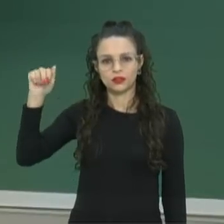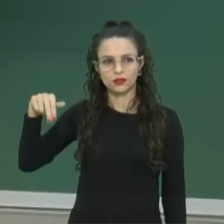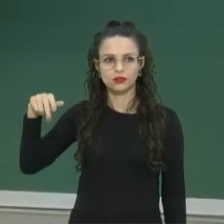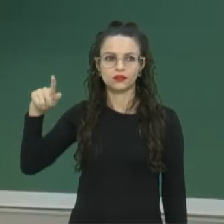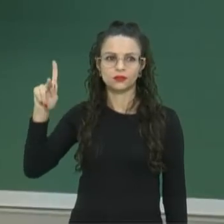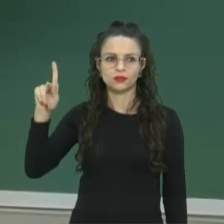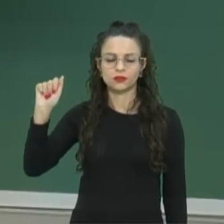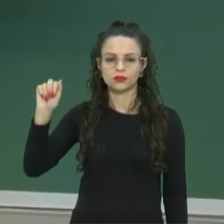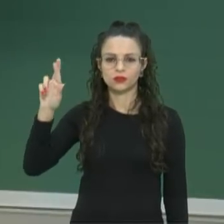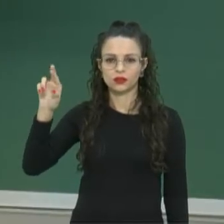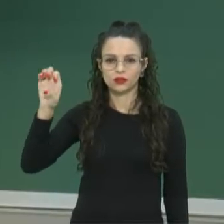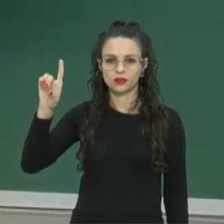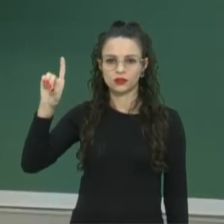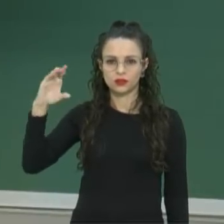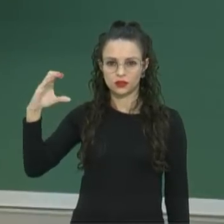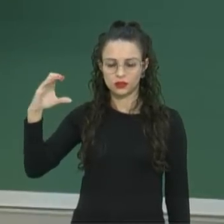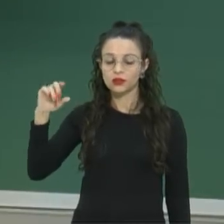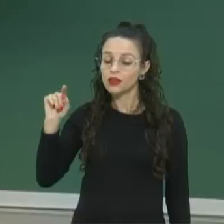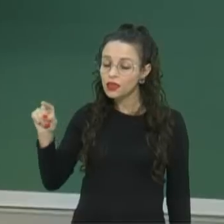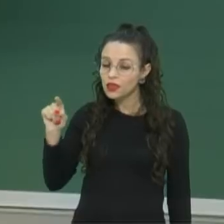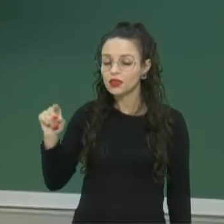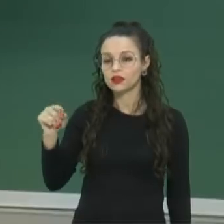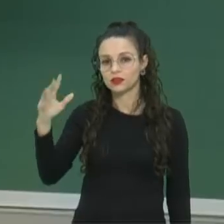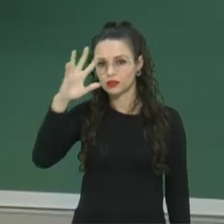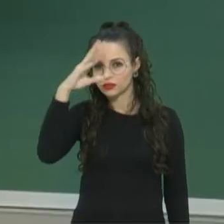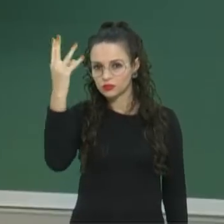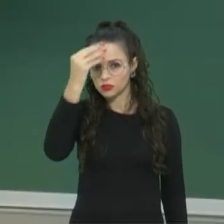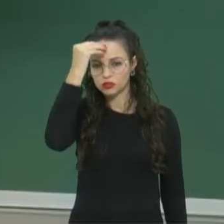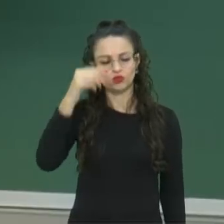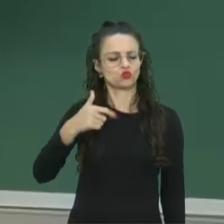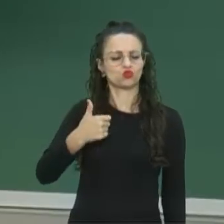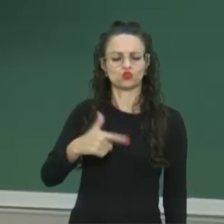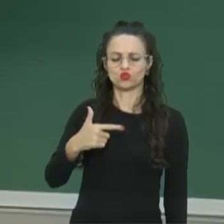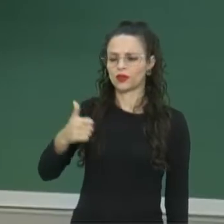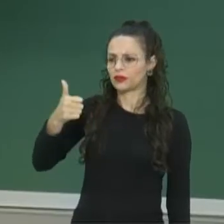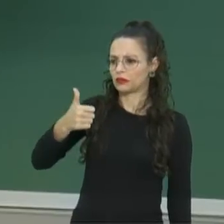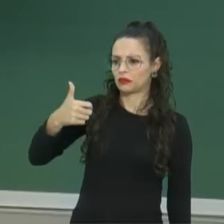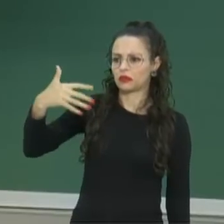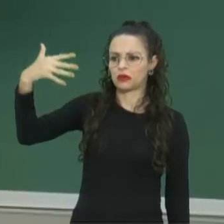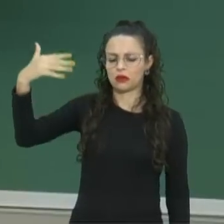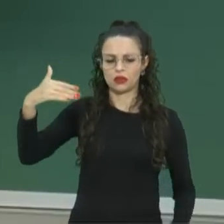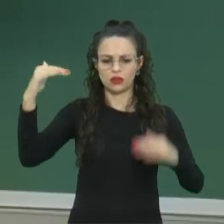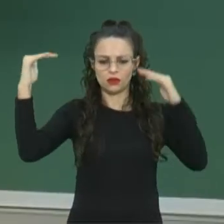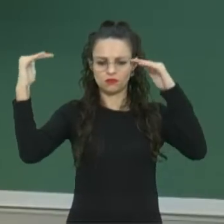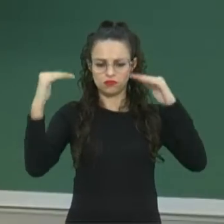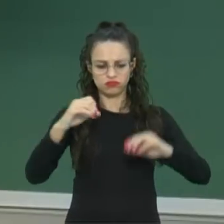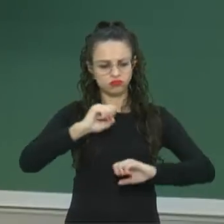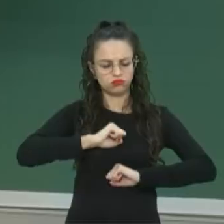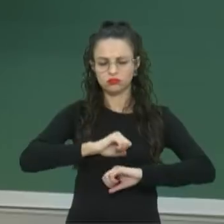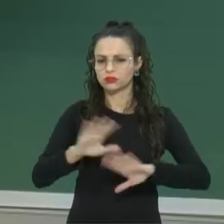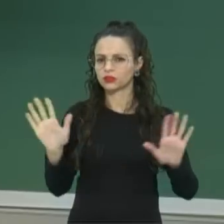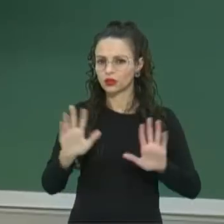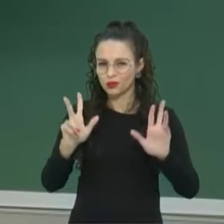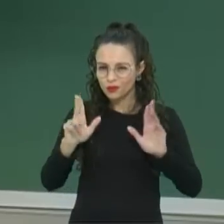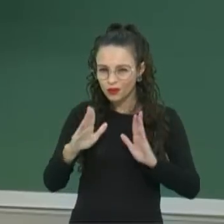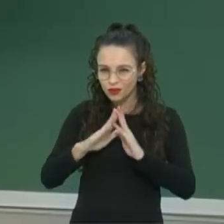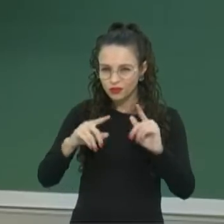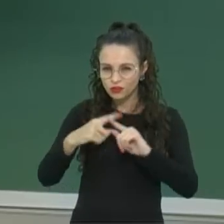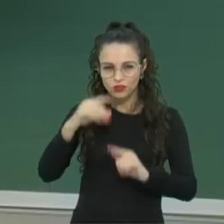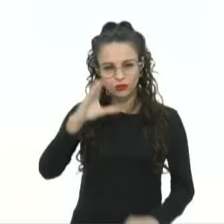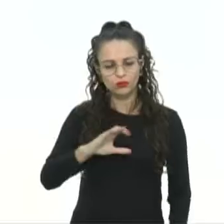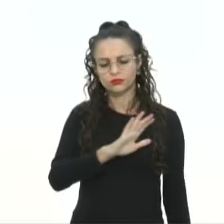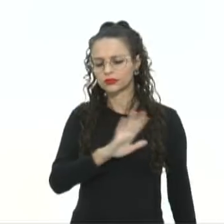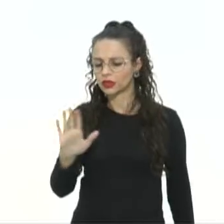O Espiritismo não possui hierarquia sacerdotal, como a Igreja Católica. Sua organização administrativa é composta de